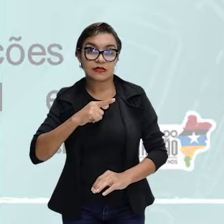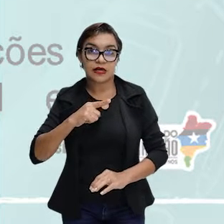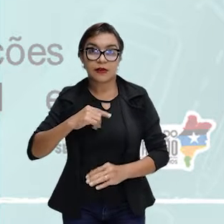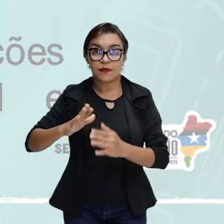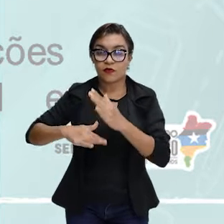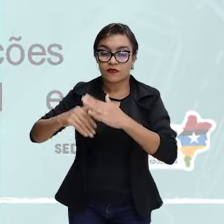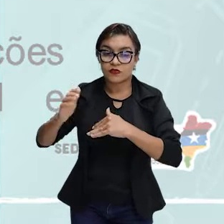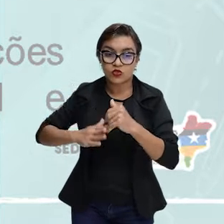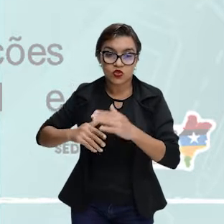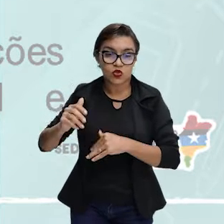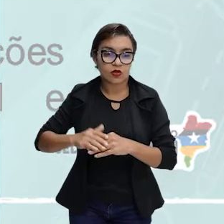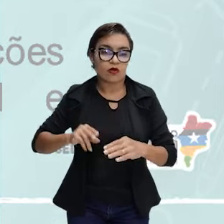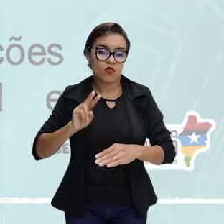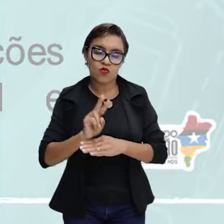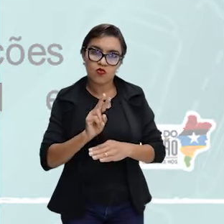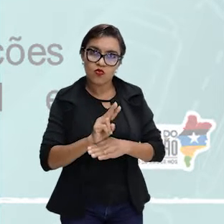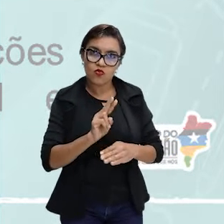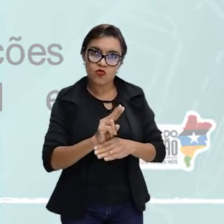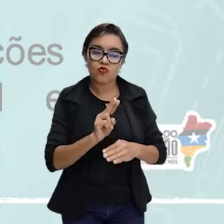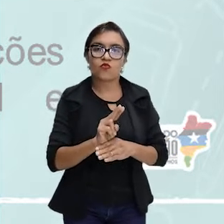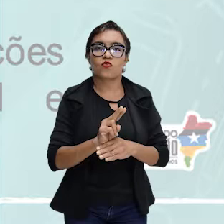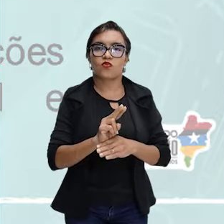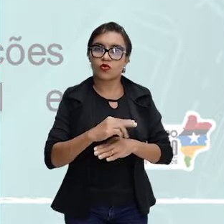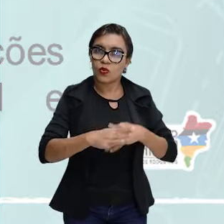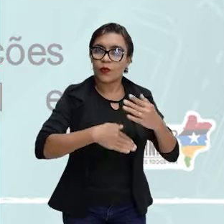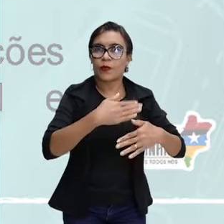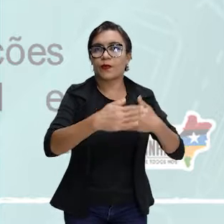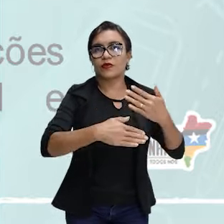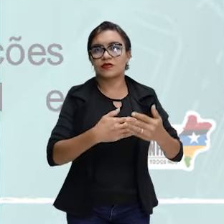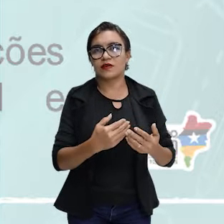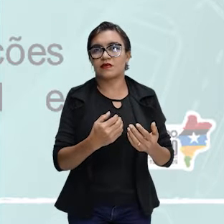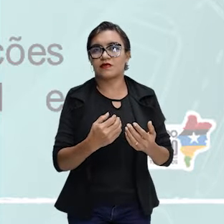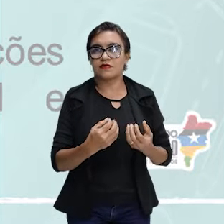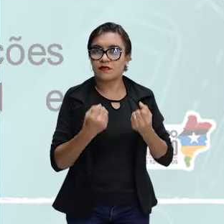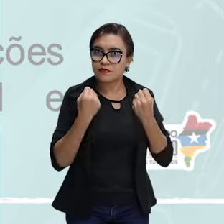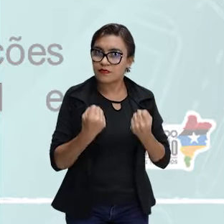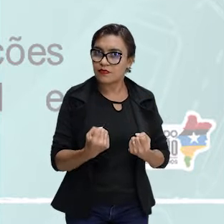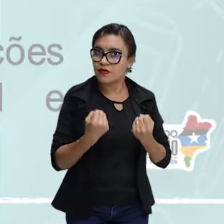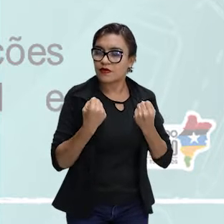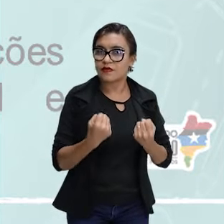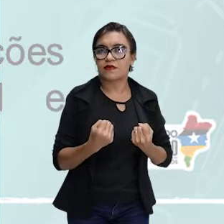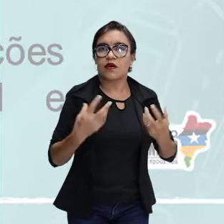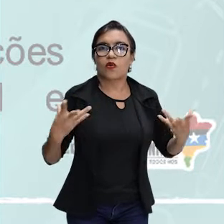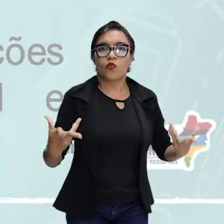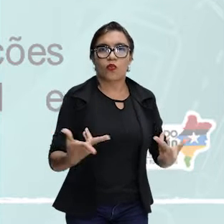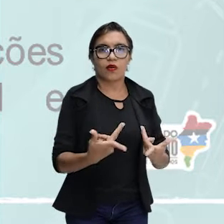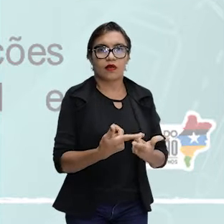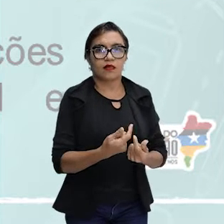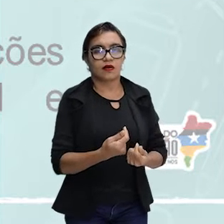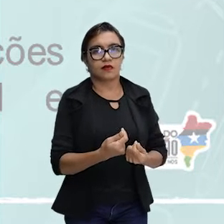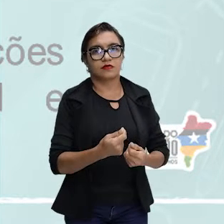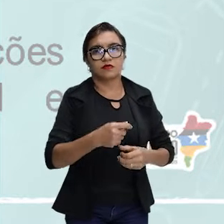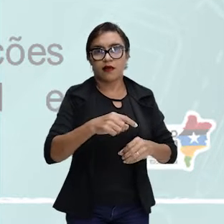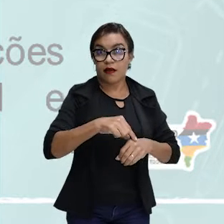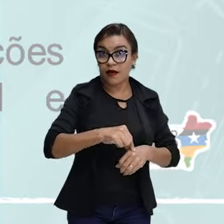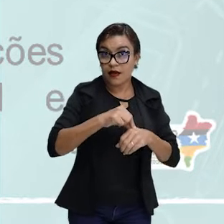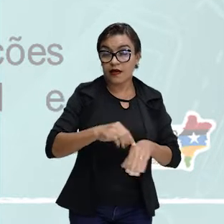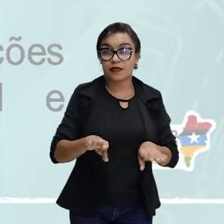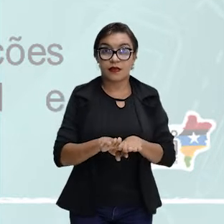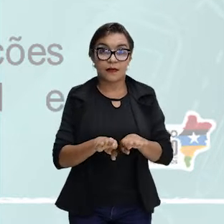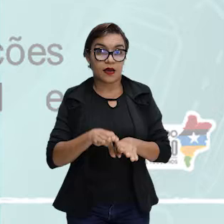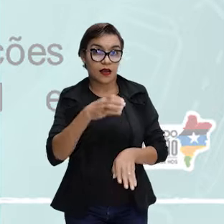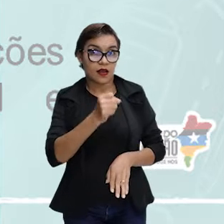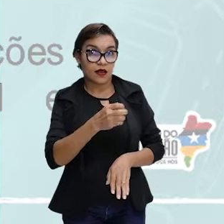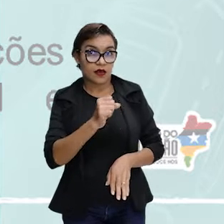criado confinado, pois auxilia no processo de ganho de peso, da qualidade do produto, tanto do leite quanto da carne.